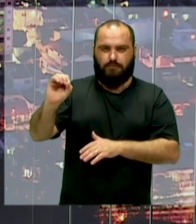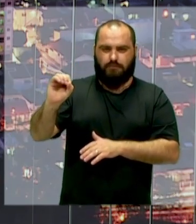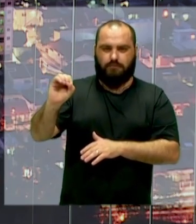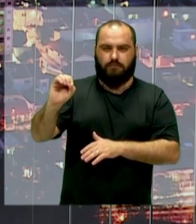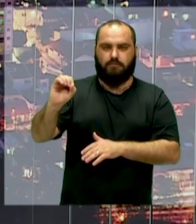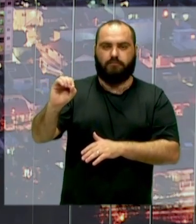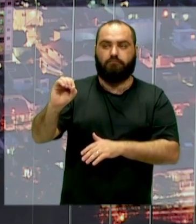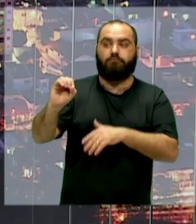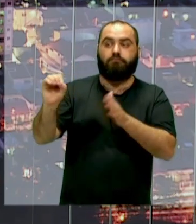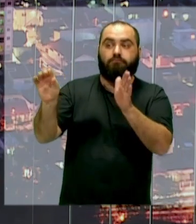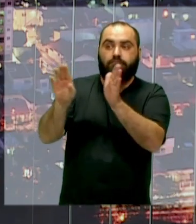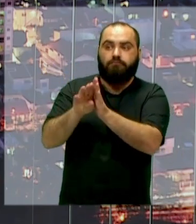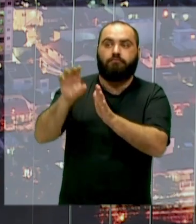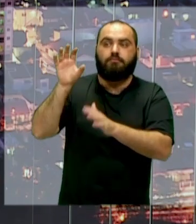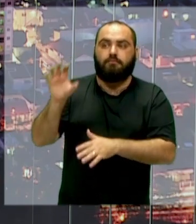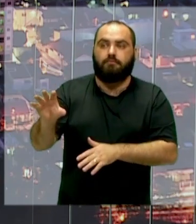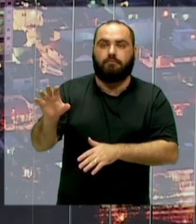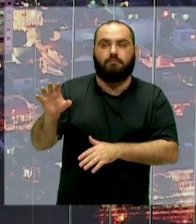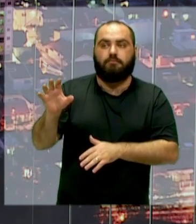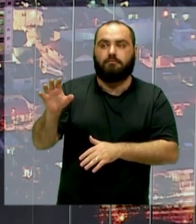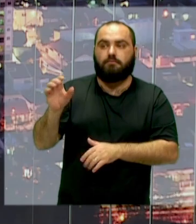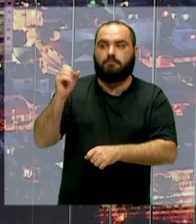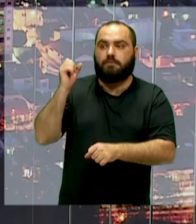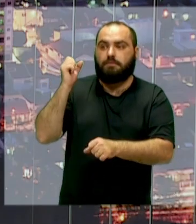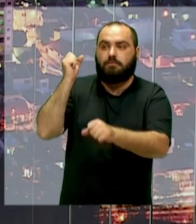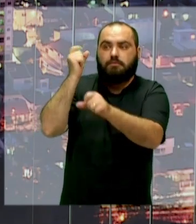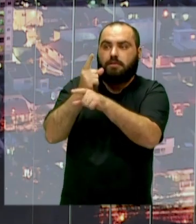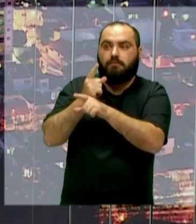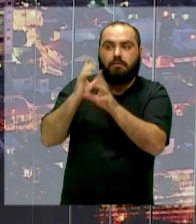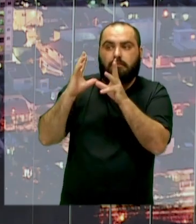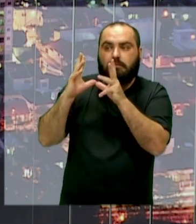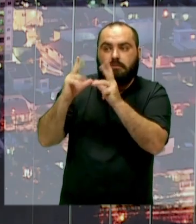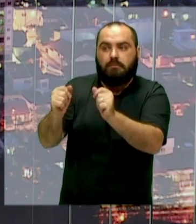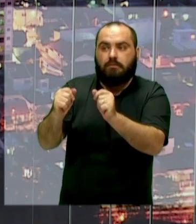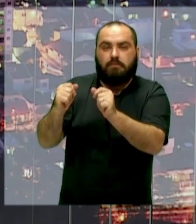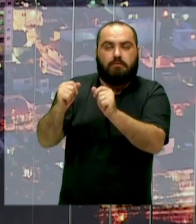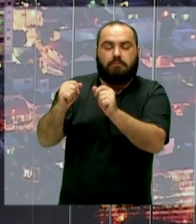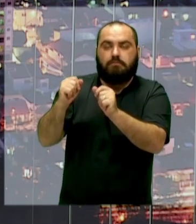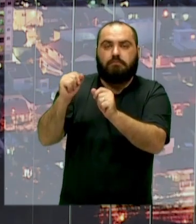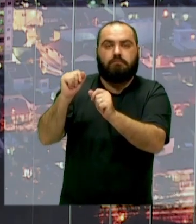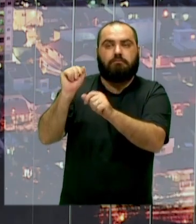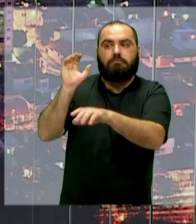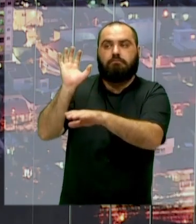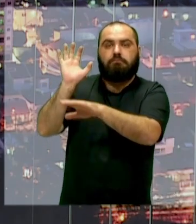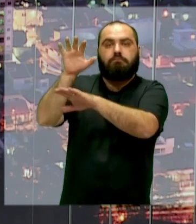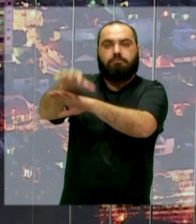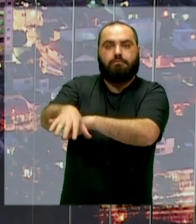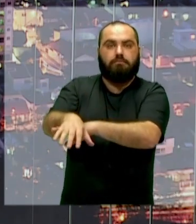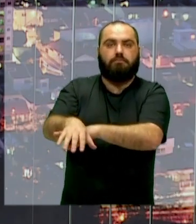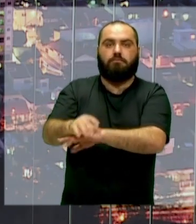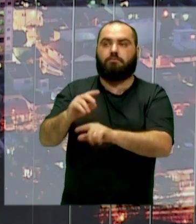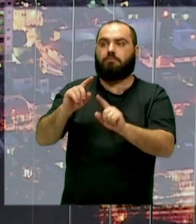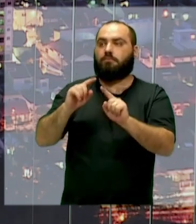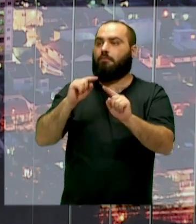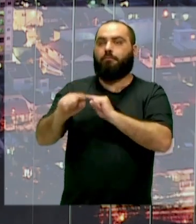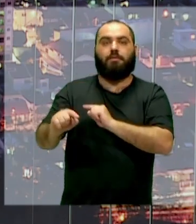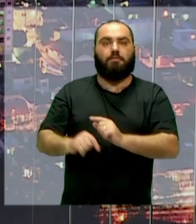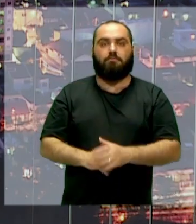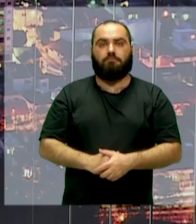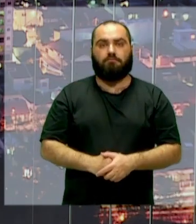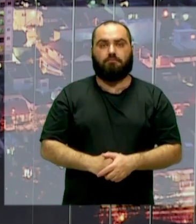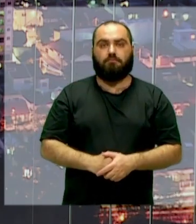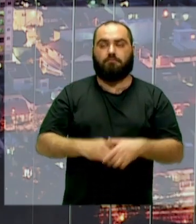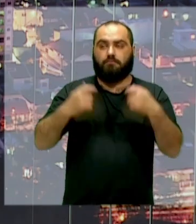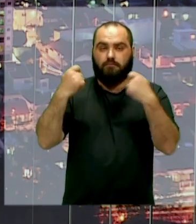ã se via de tudo de tudo sendo enterrado quando na verdade não era para ser era tá na na